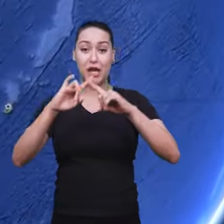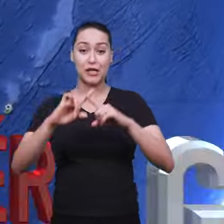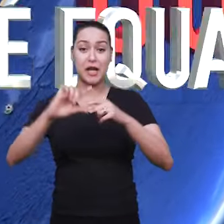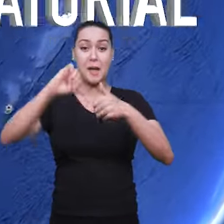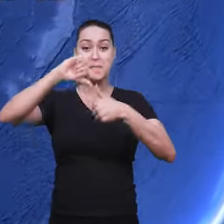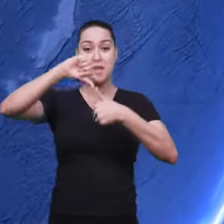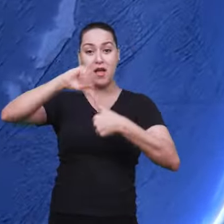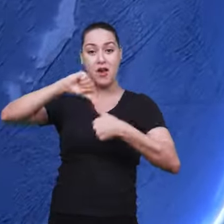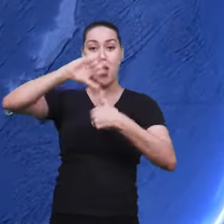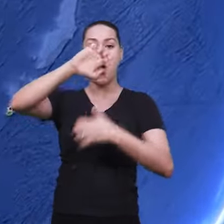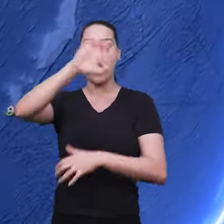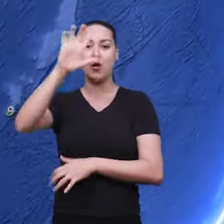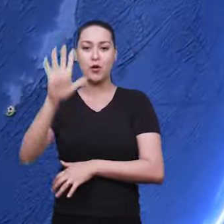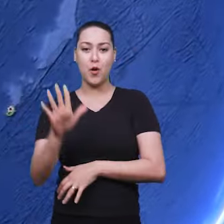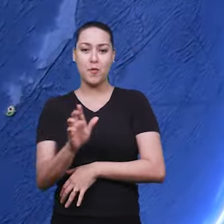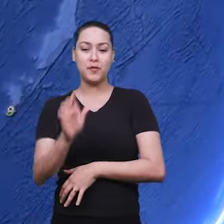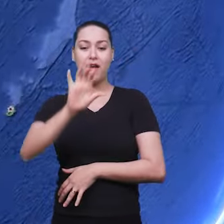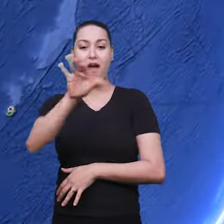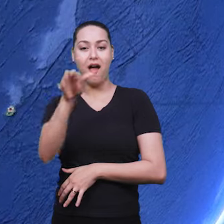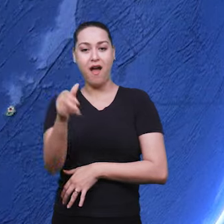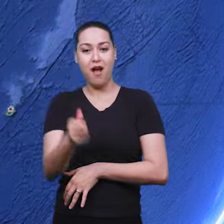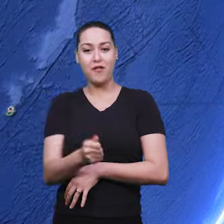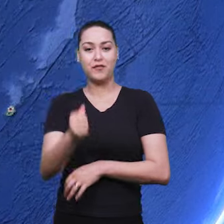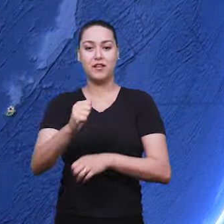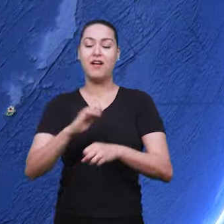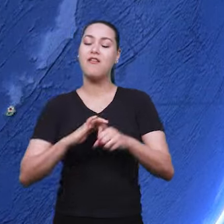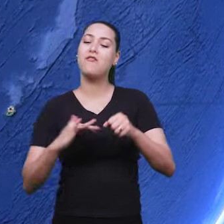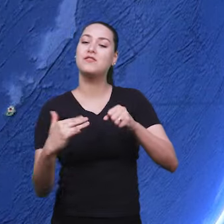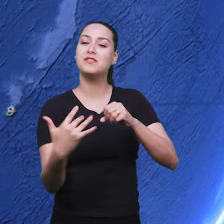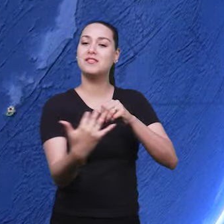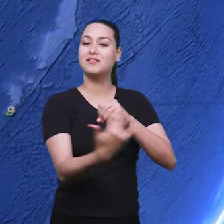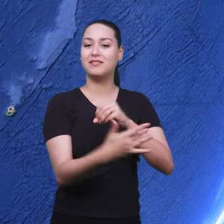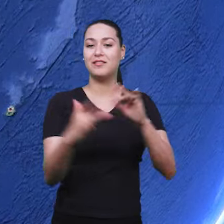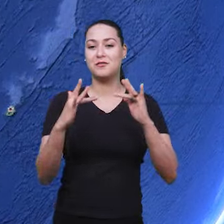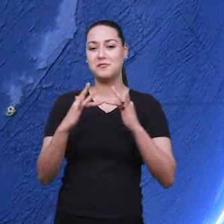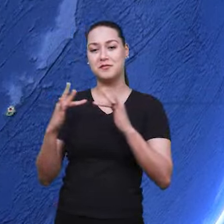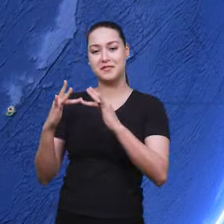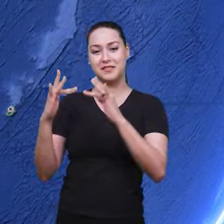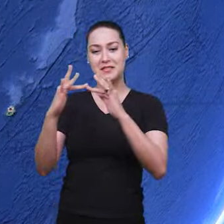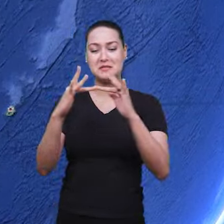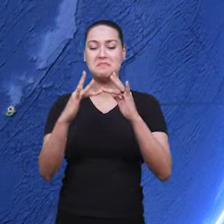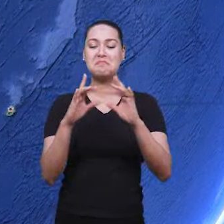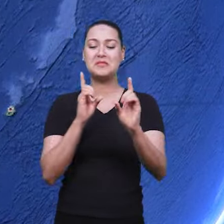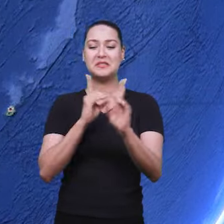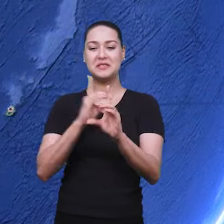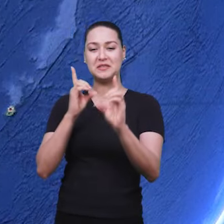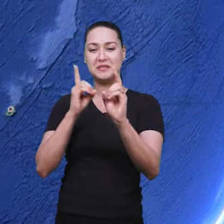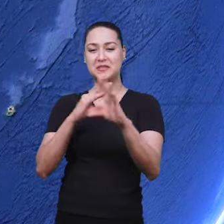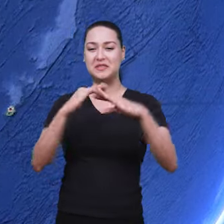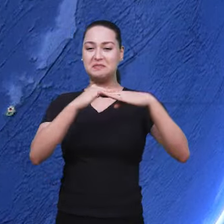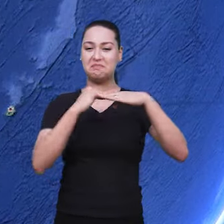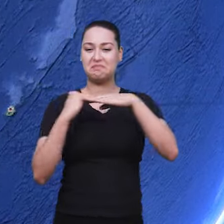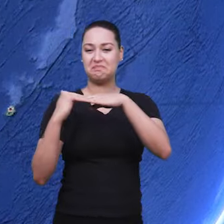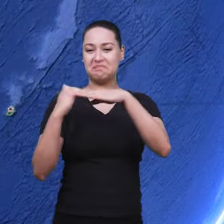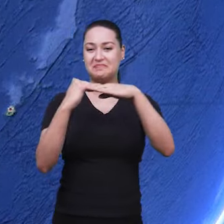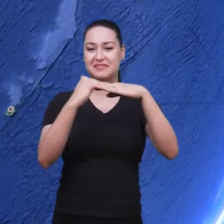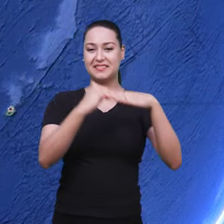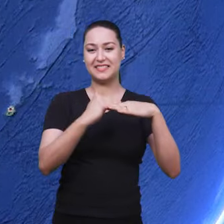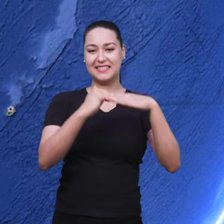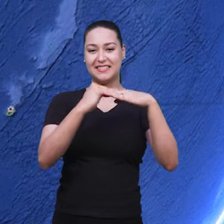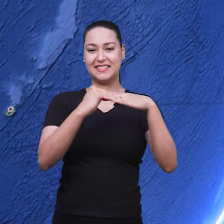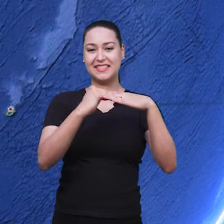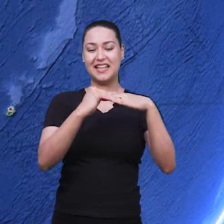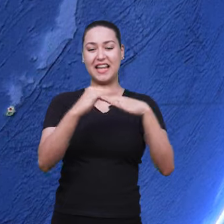3 Américas, Europa, África, Ásia e Oceania, conectadas pela mesma doutrina,